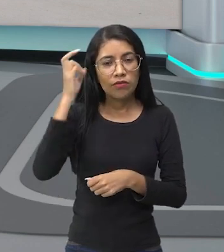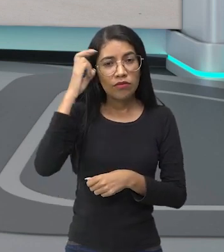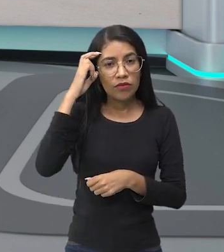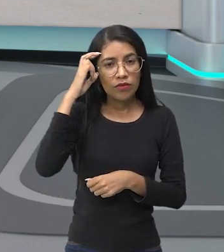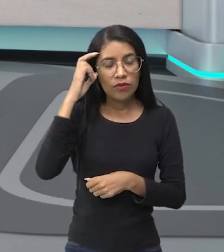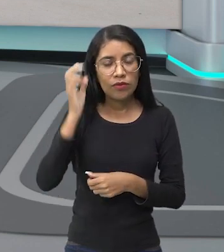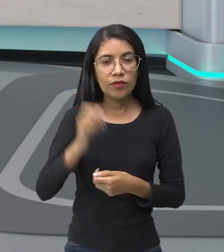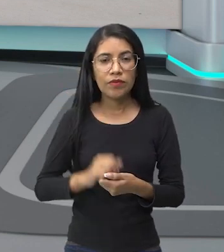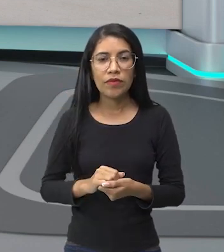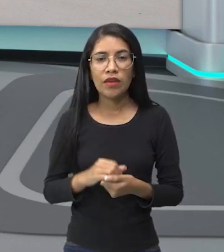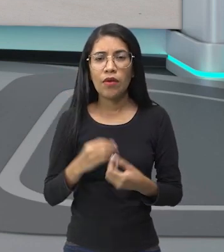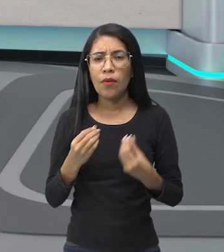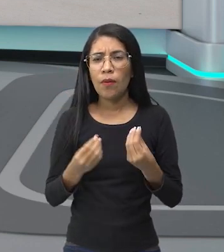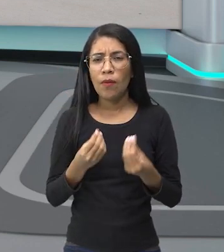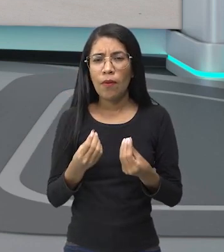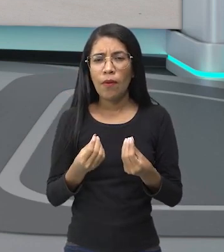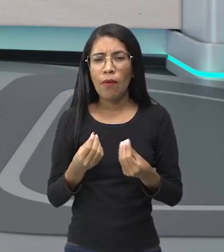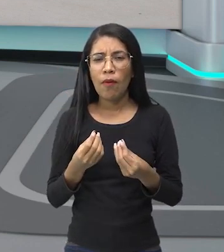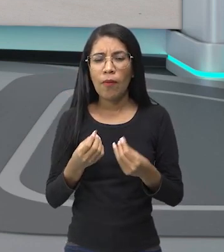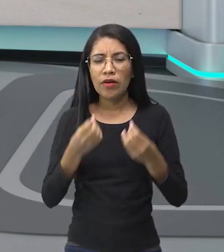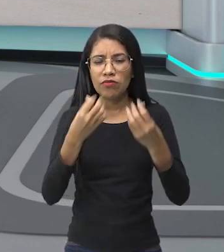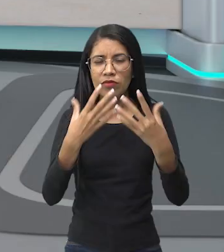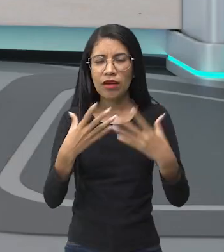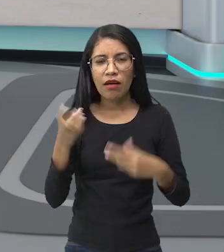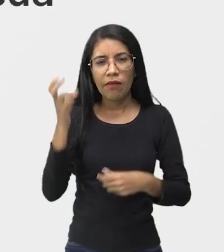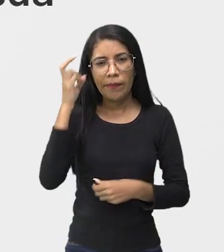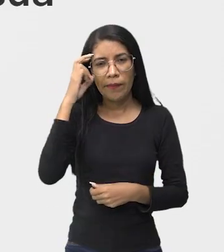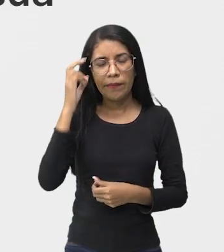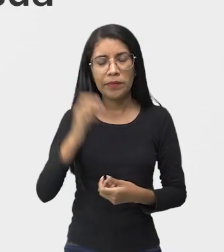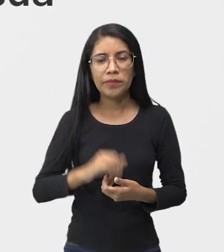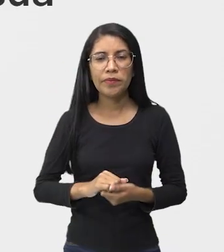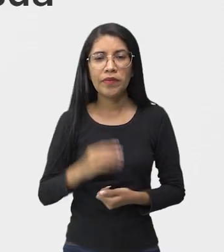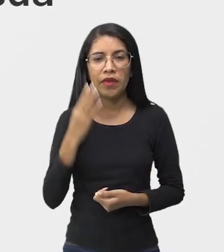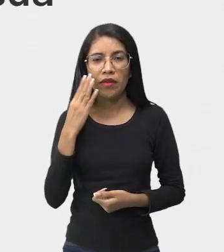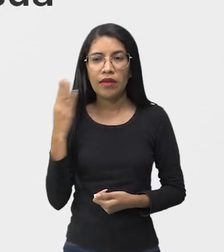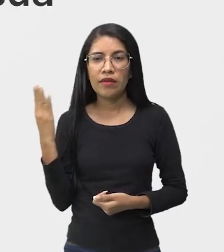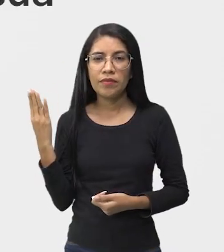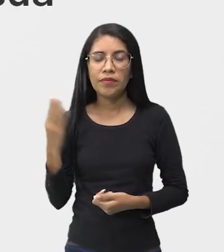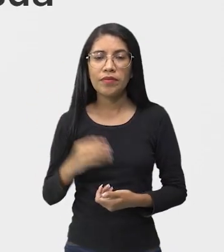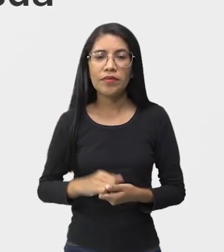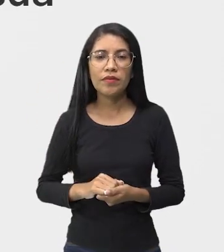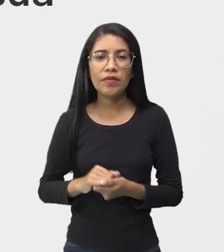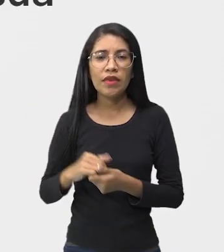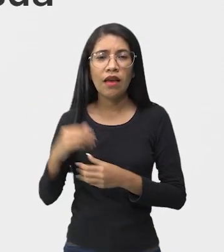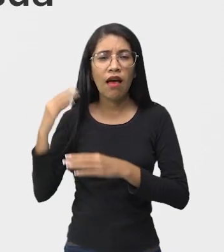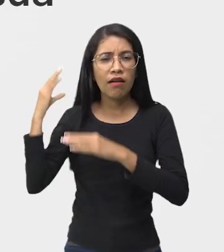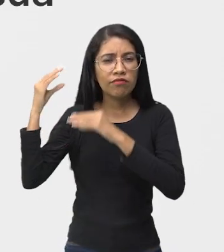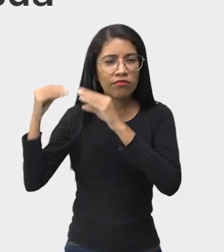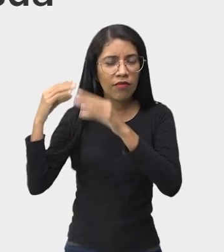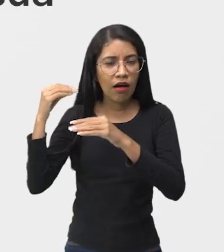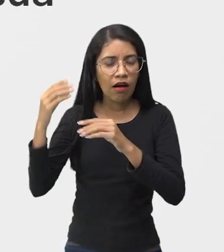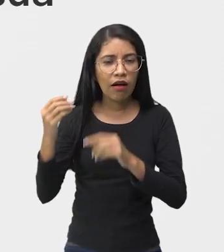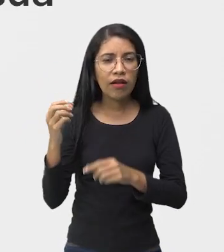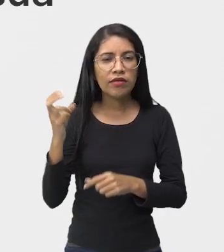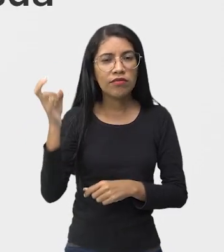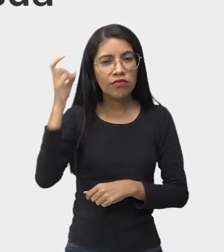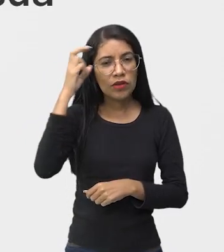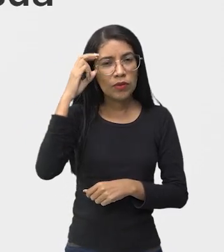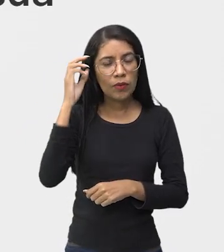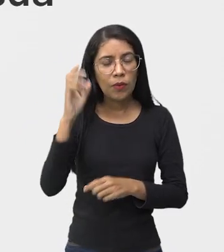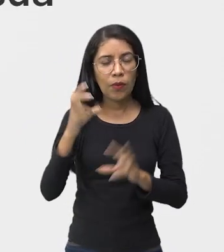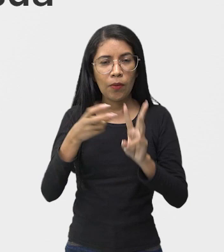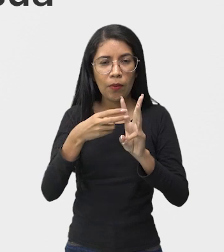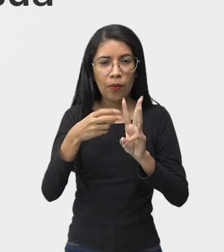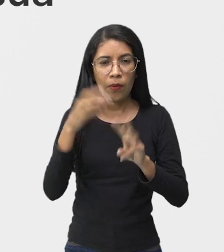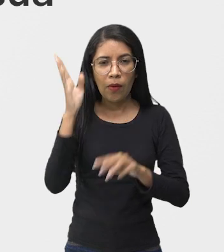cultura. E aí, o que nós temos para falar sobre isso? Vamos ver? Então, a herança cultural dos índios brasileiros. A